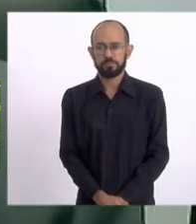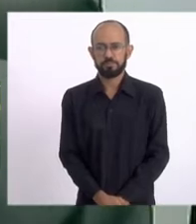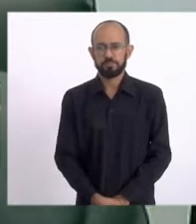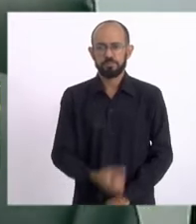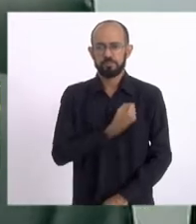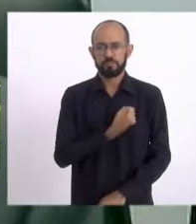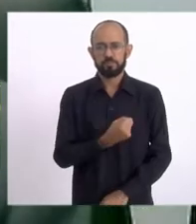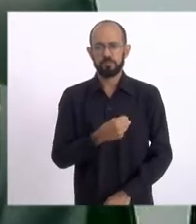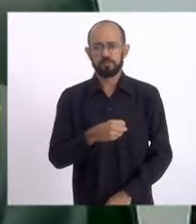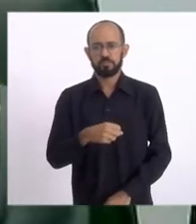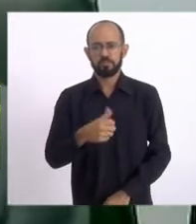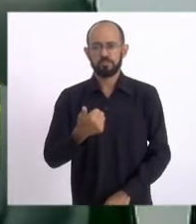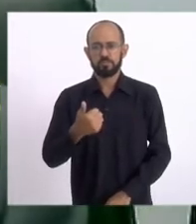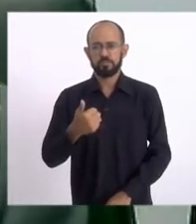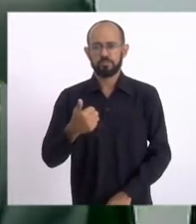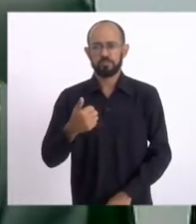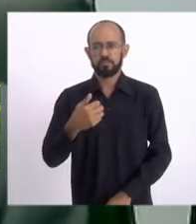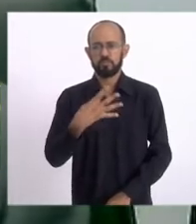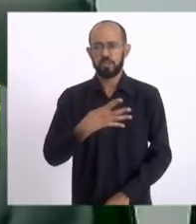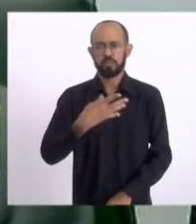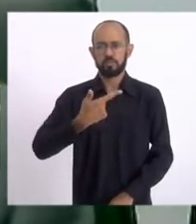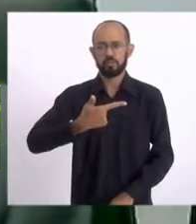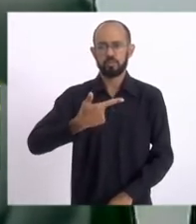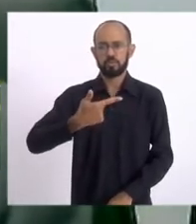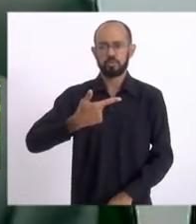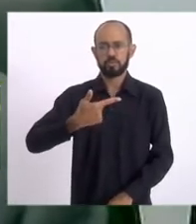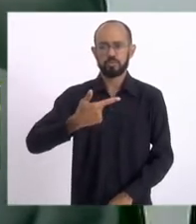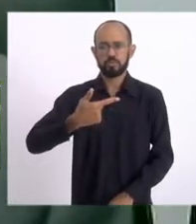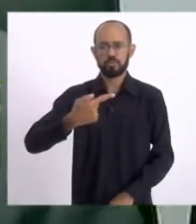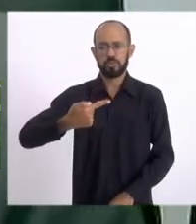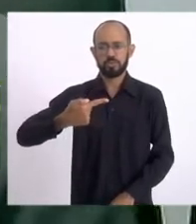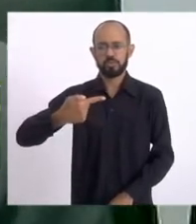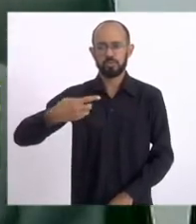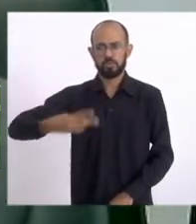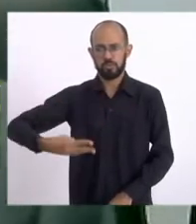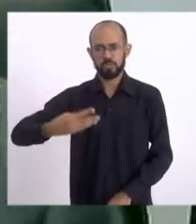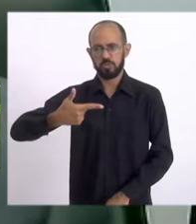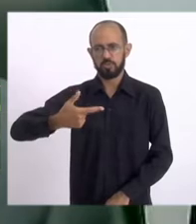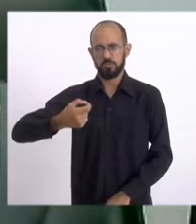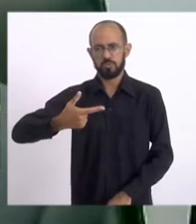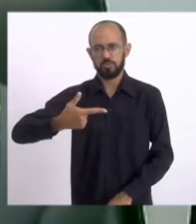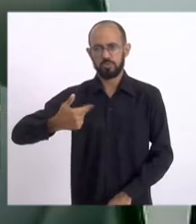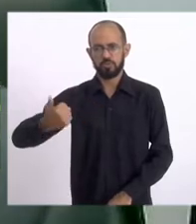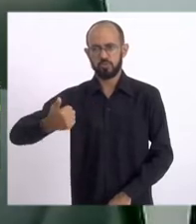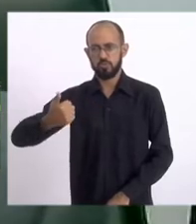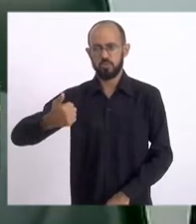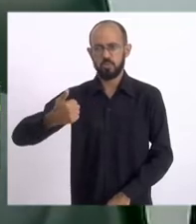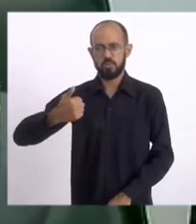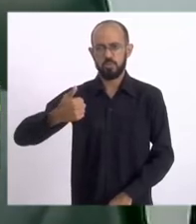8. Projeto de lei 4273-2021, da enfermeira Rejane.